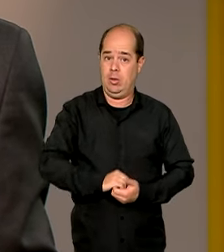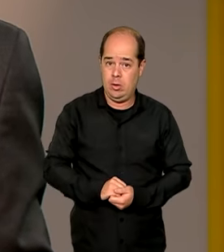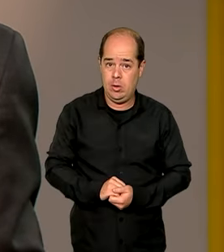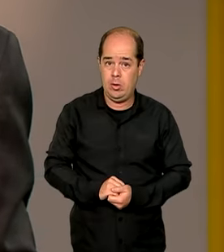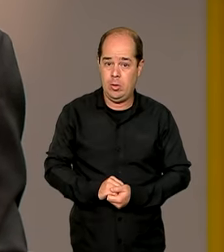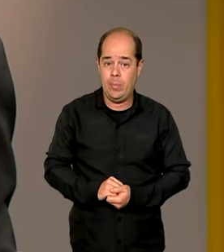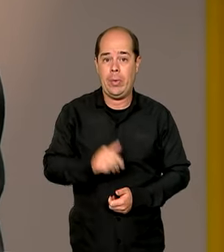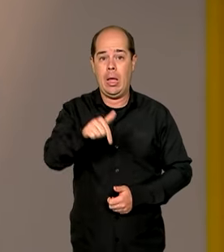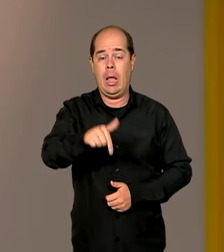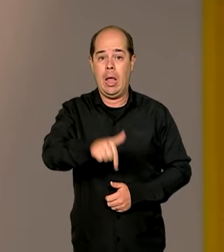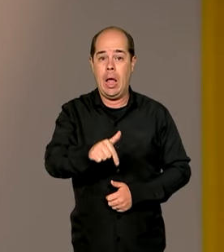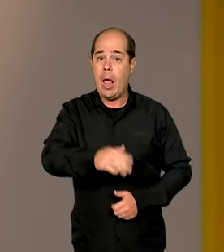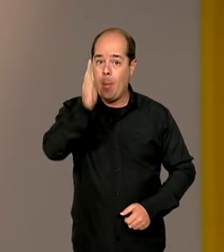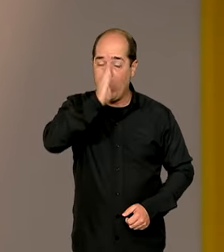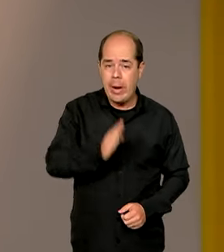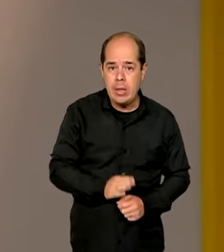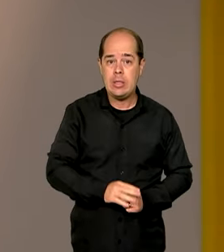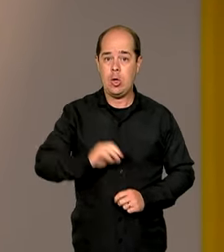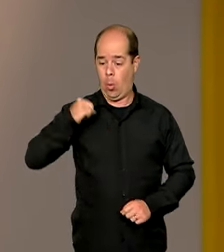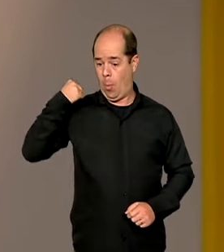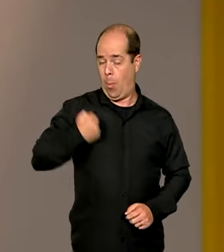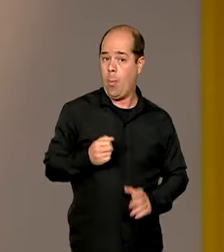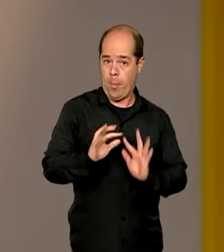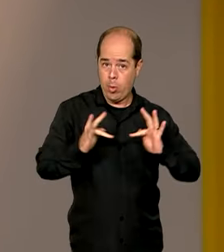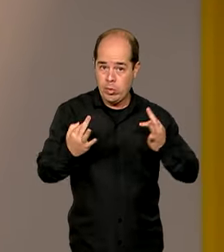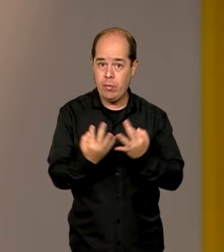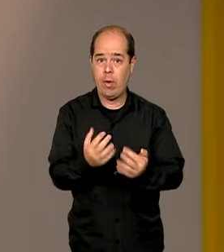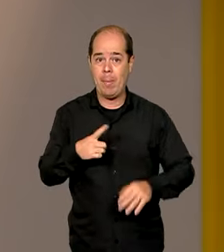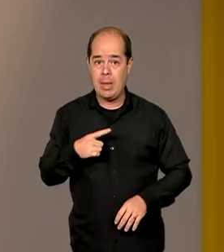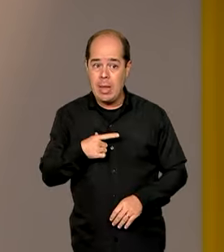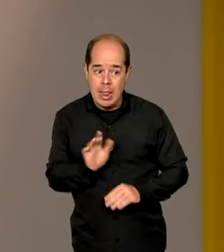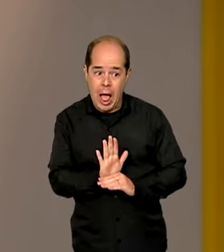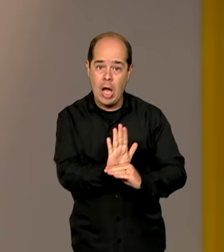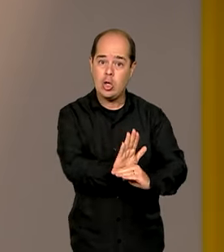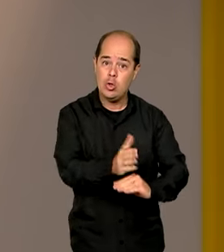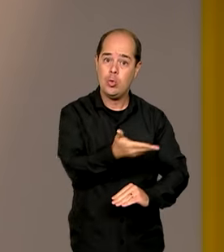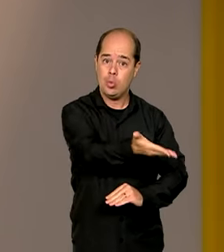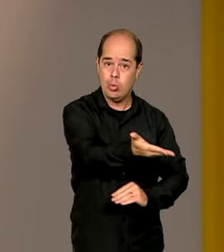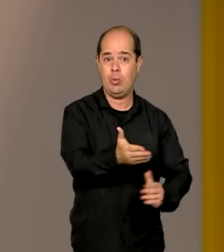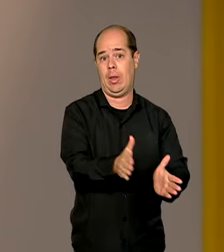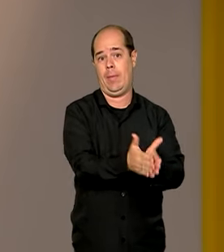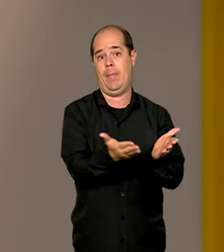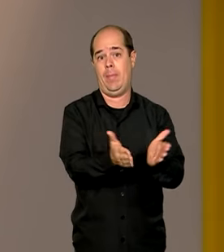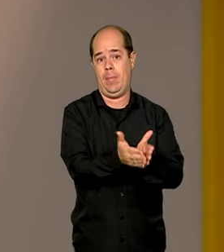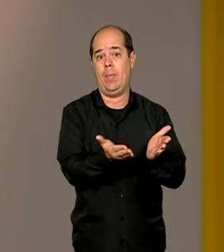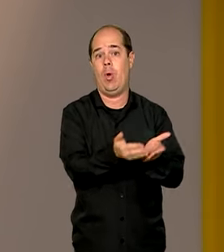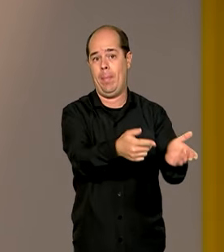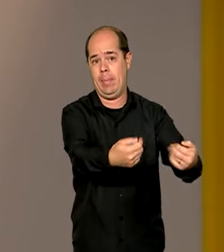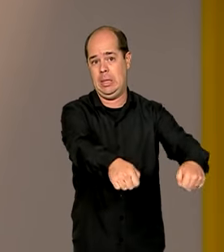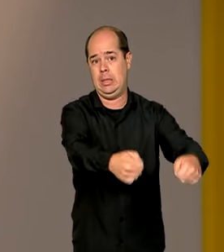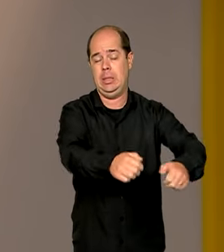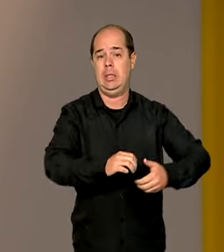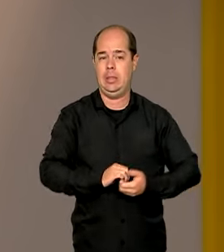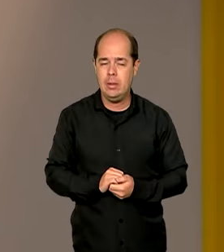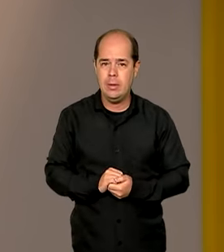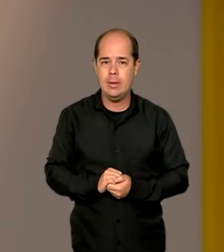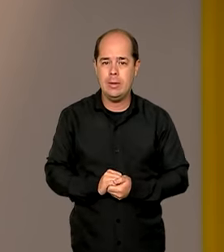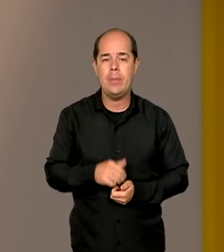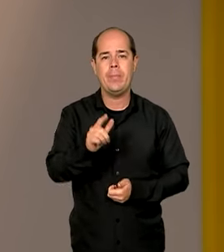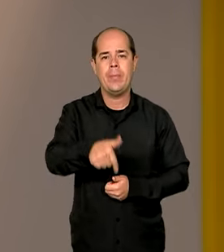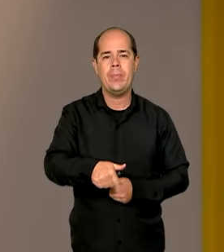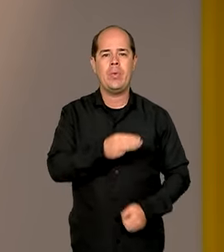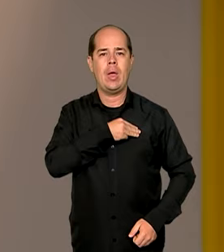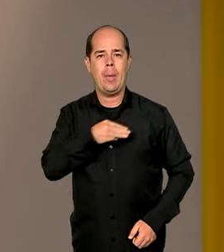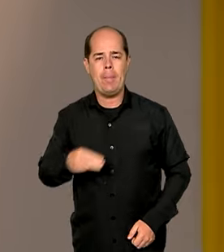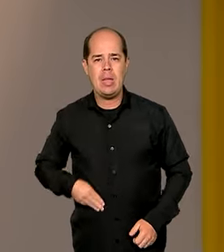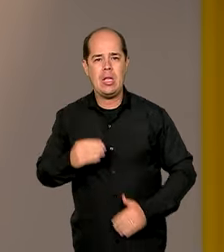Bolsa Família tem feito a diferença na vida das pessoas mais necessitadas. Em uma entrevista gravada para o Brasil em Dia, o ministro